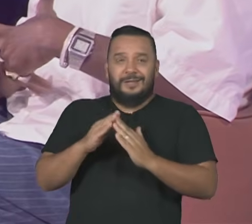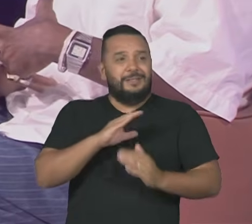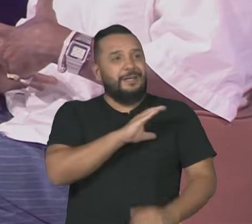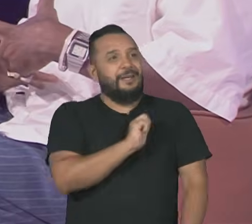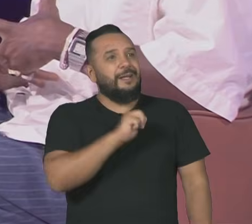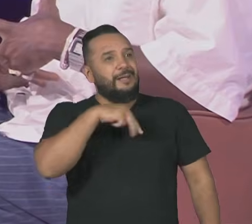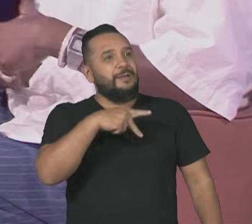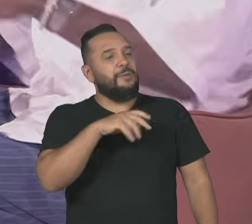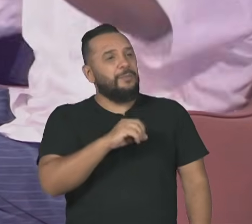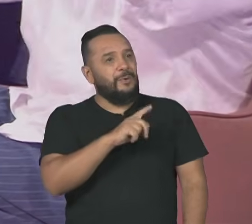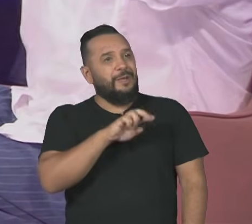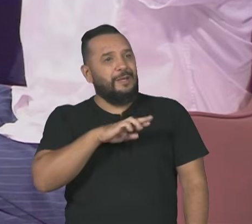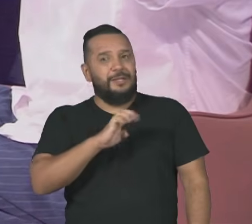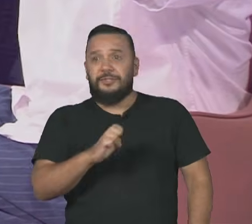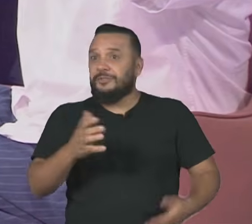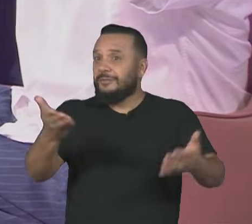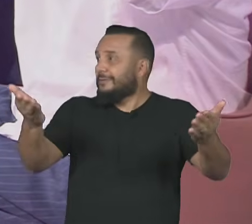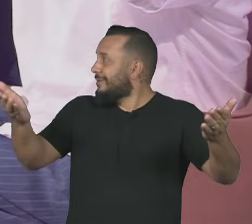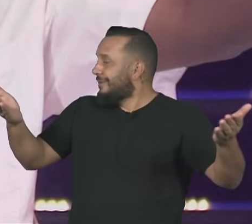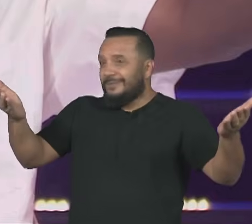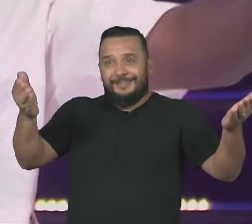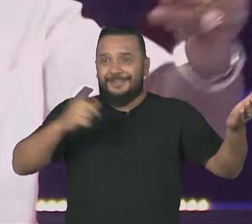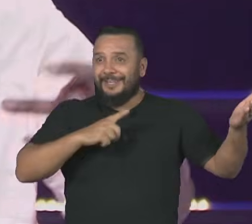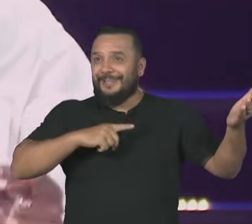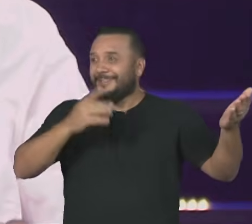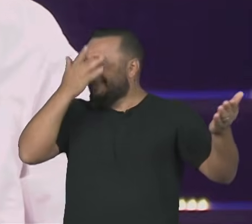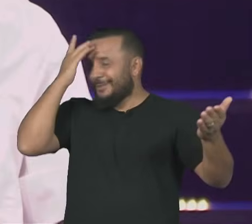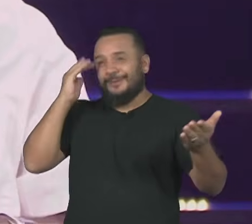Campo Grande. Alô, Campo Grande. Campo Grande.